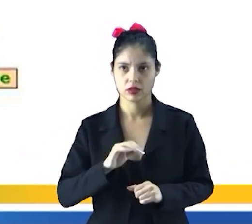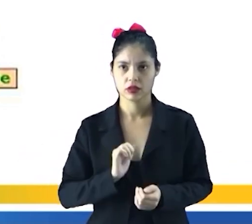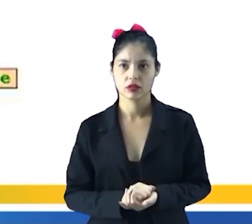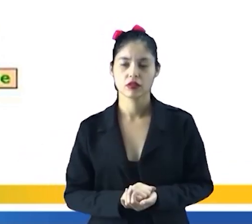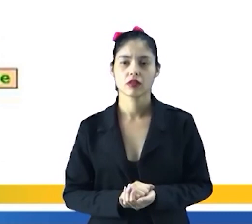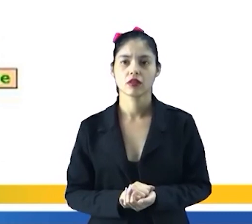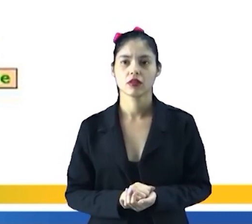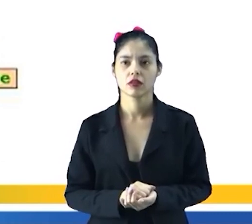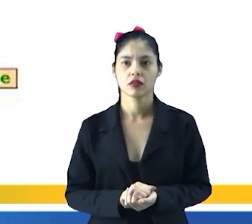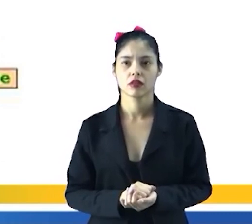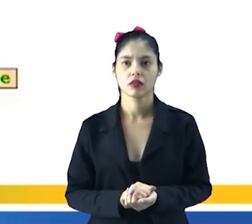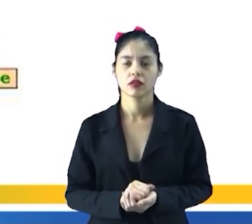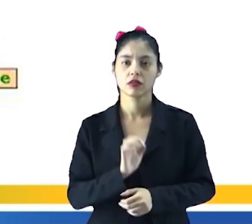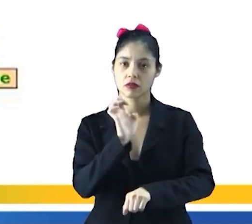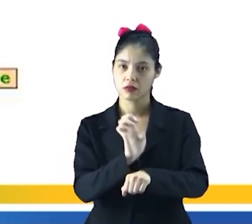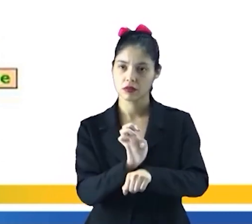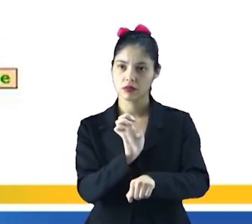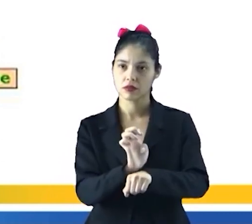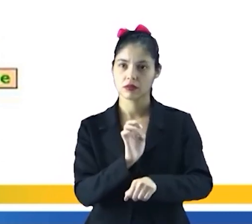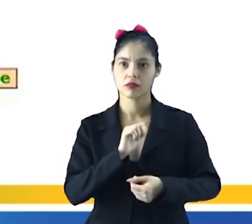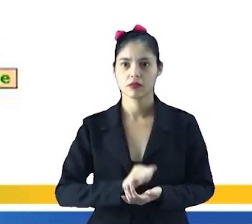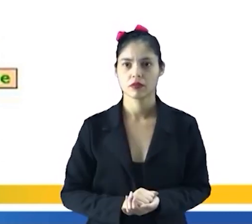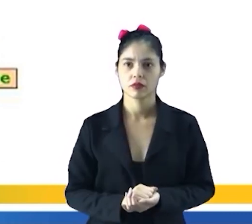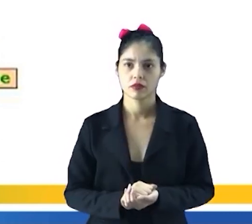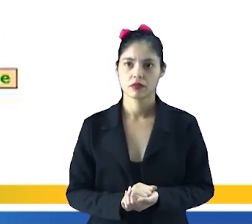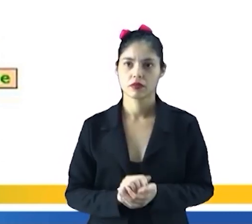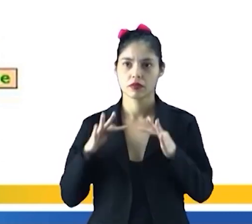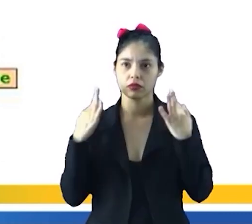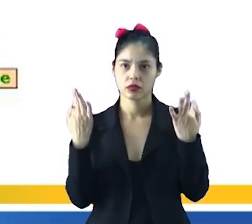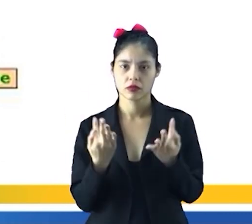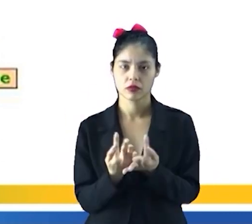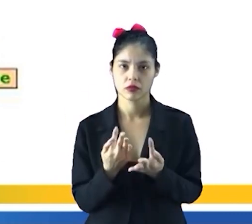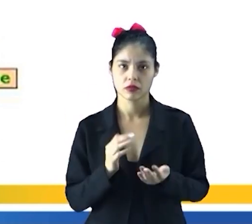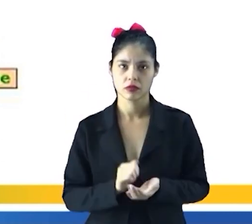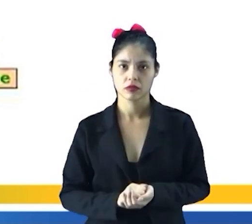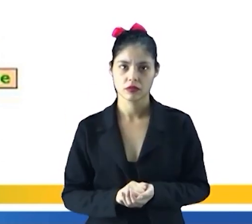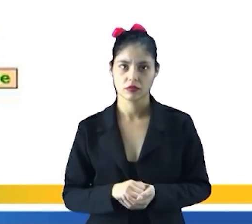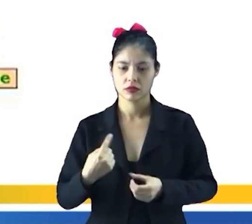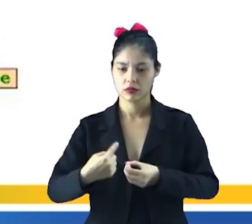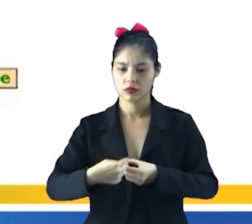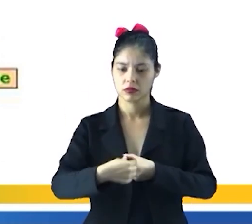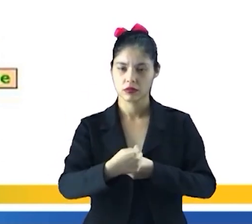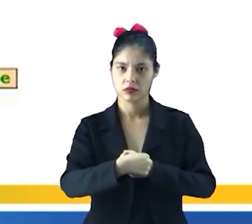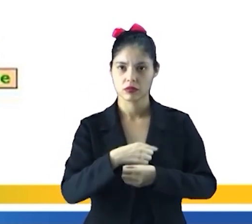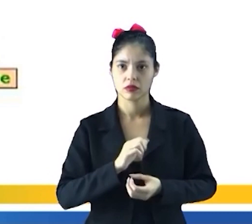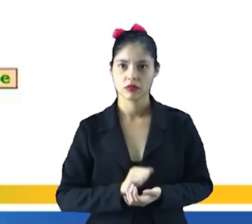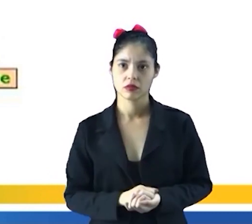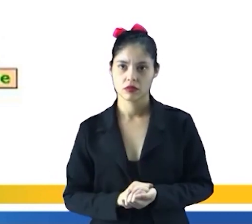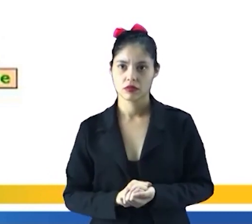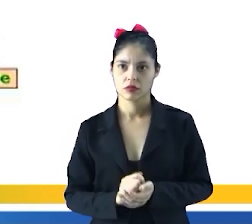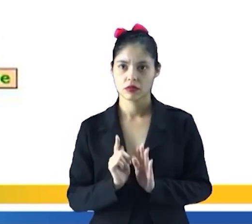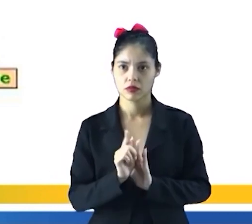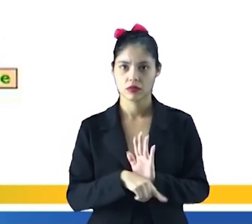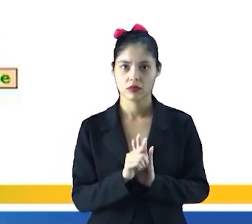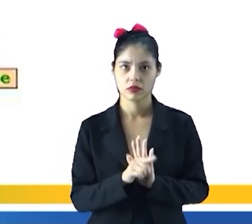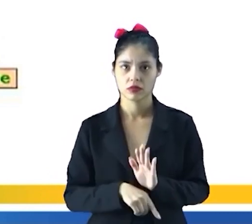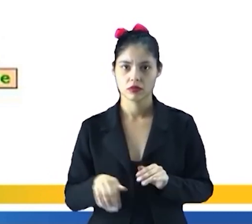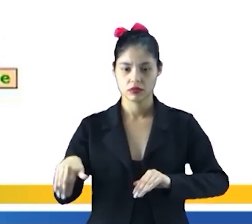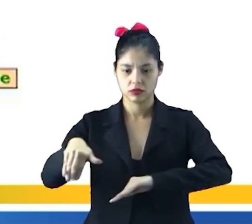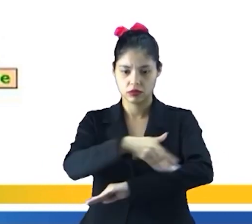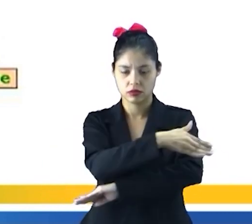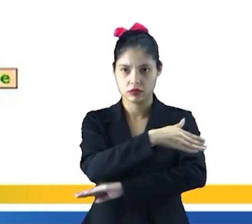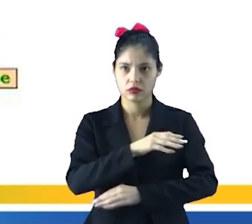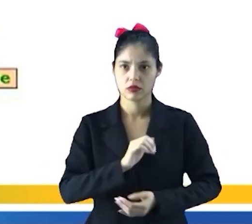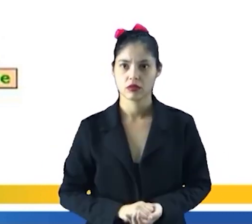a ordem fosse o estado, a família fosse o município, o gênero fosse a